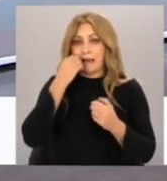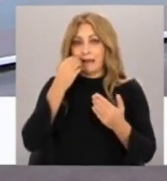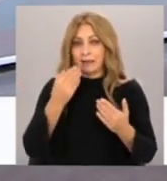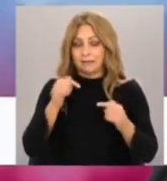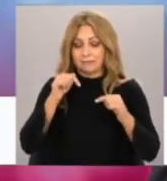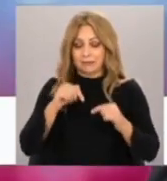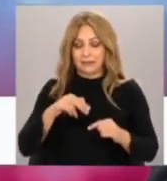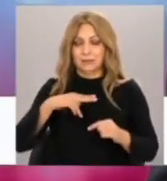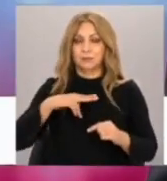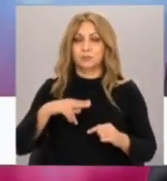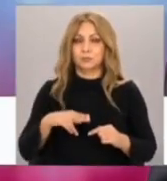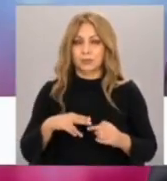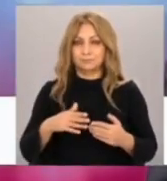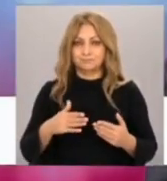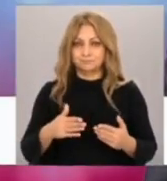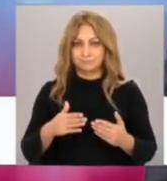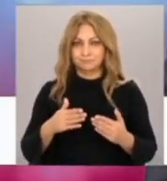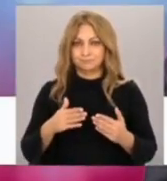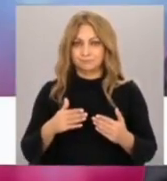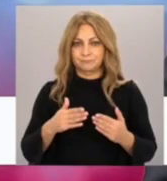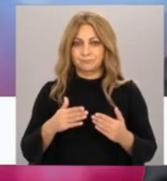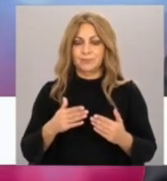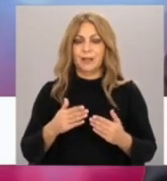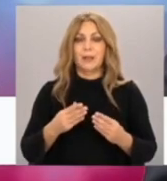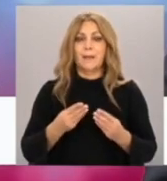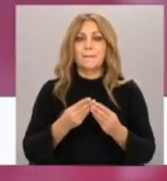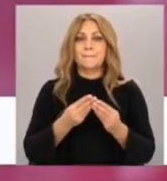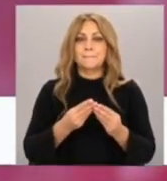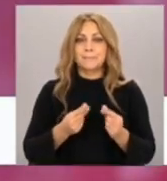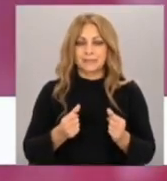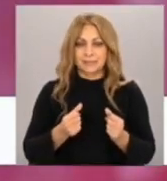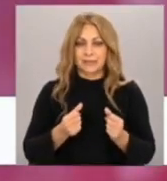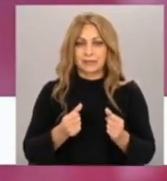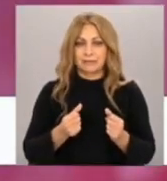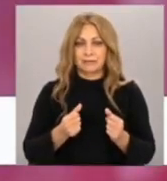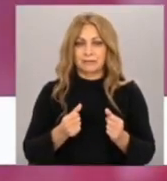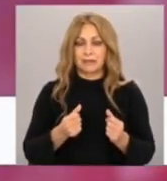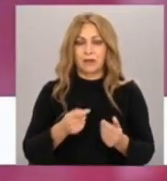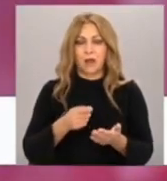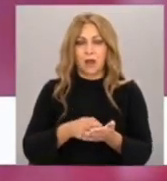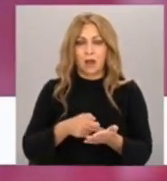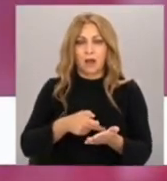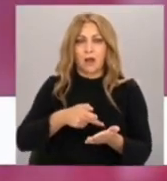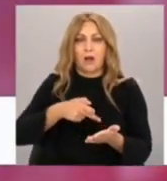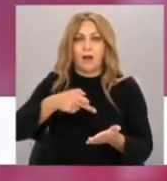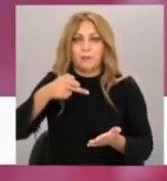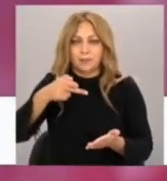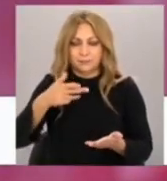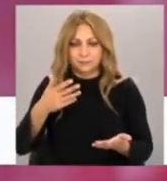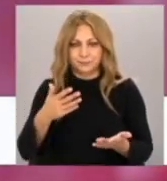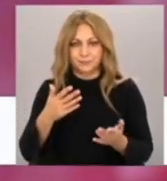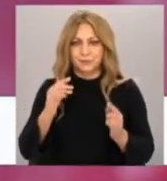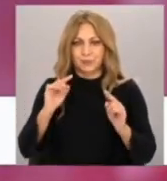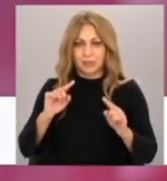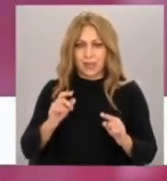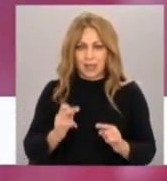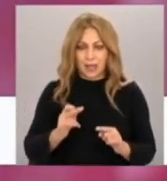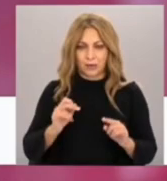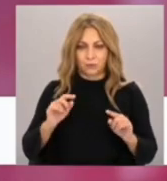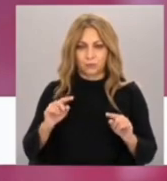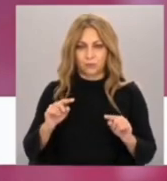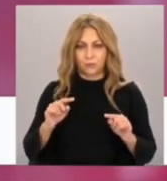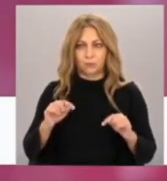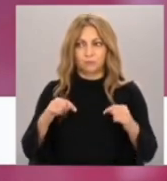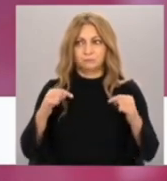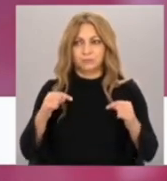em Portugal com o aumento do preço das matérias-primas com a previsível subida da inflação no próximo aliás